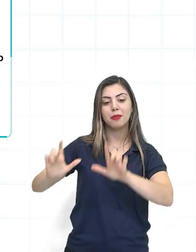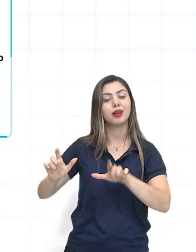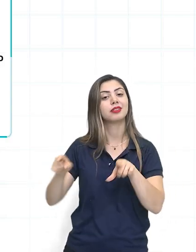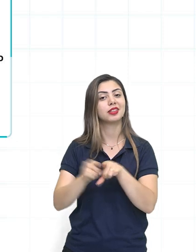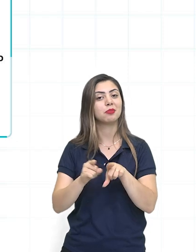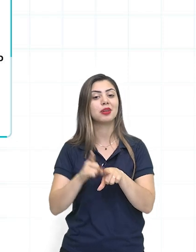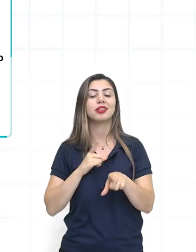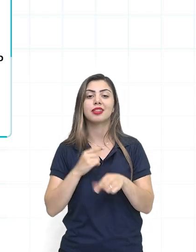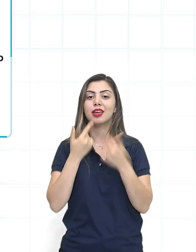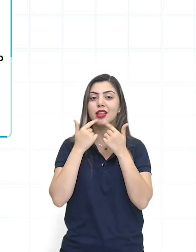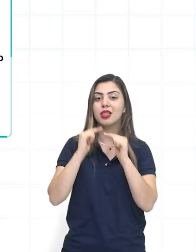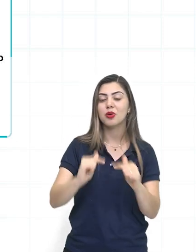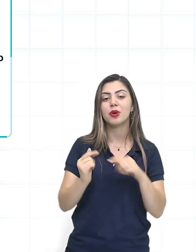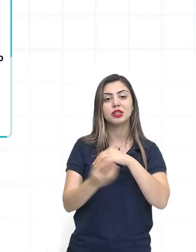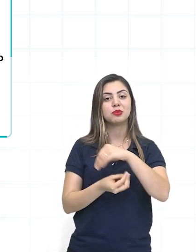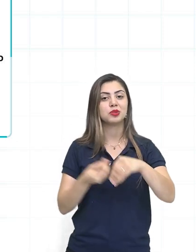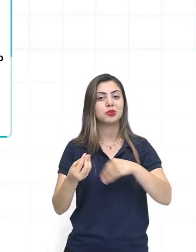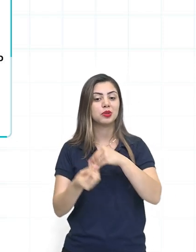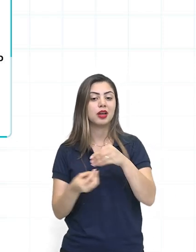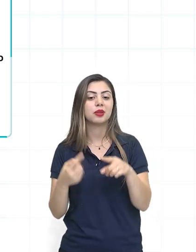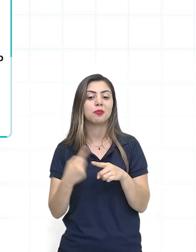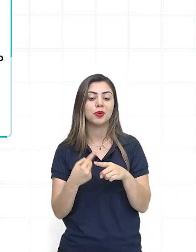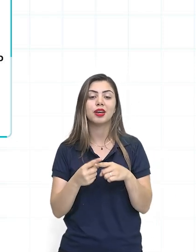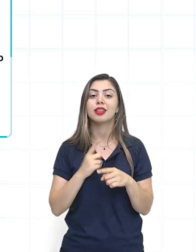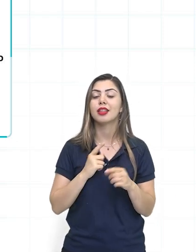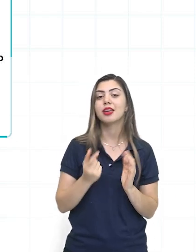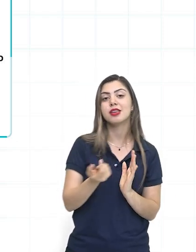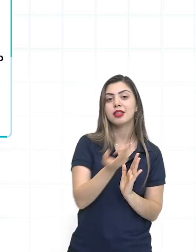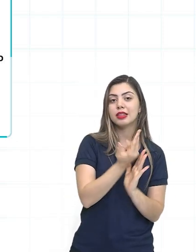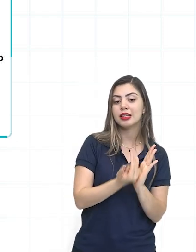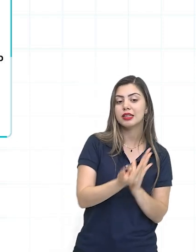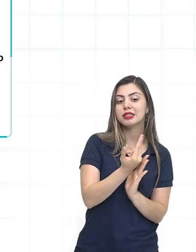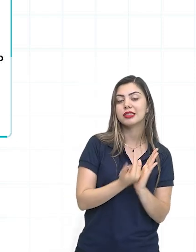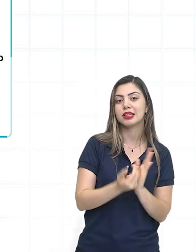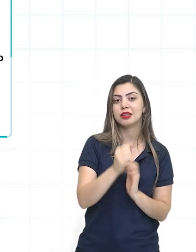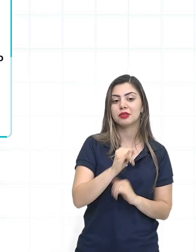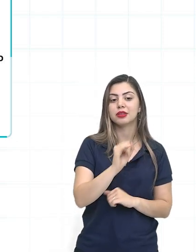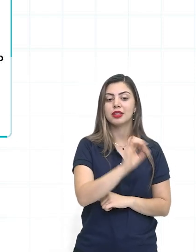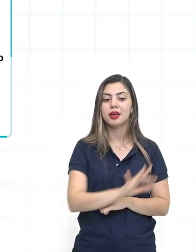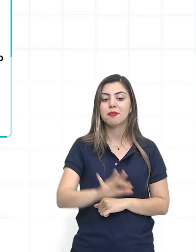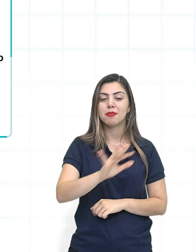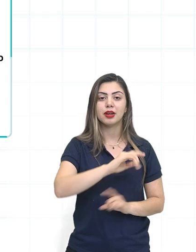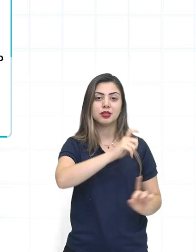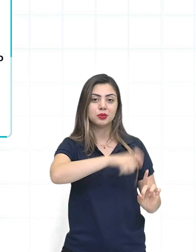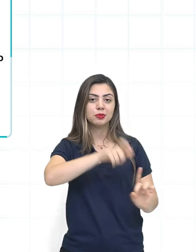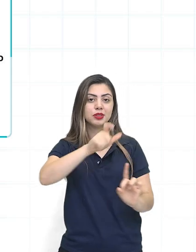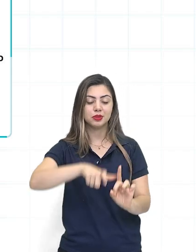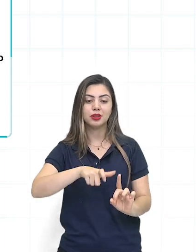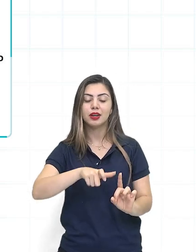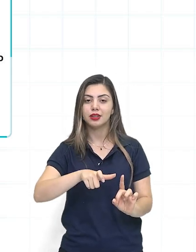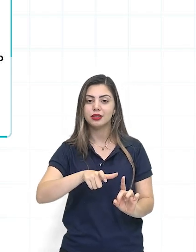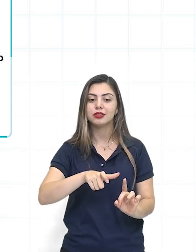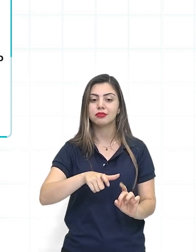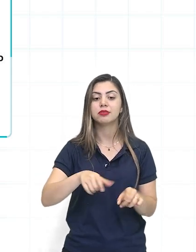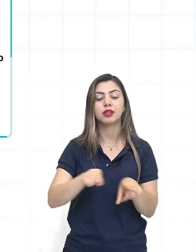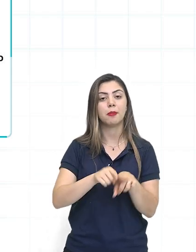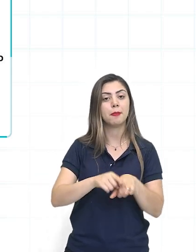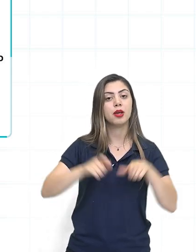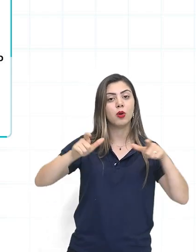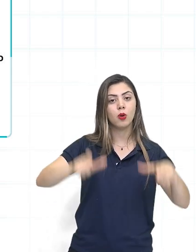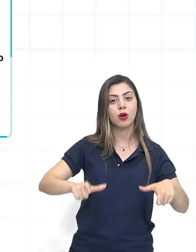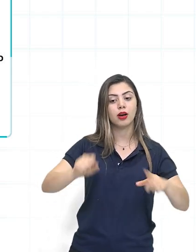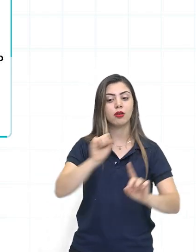ter linguagem mista. Por quê? Porque nós temos desenhos, né, aqui no caso dos personagens, o lugar,